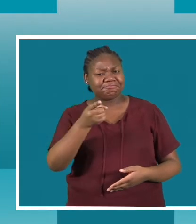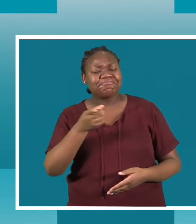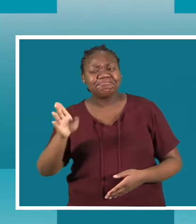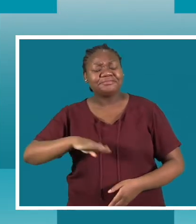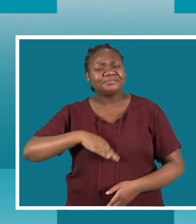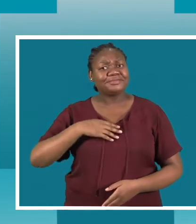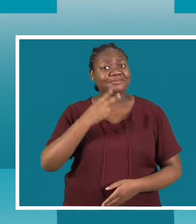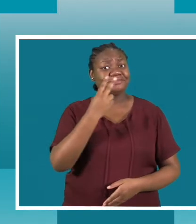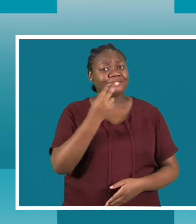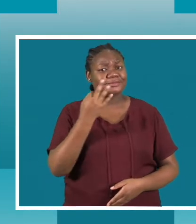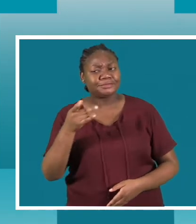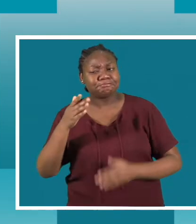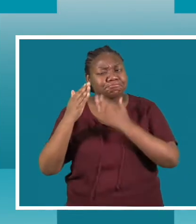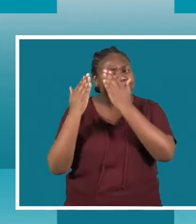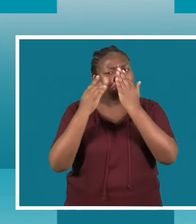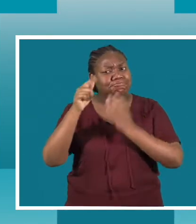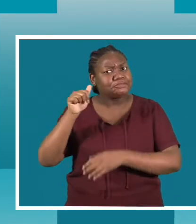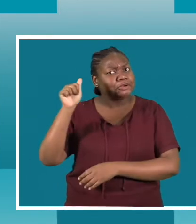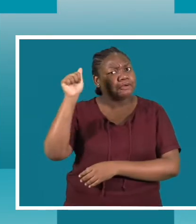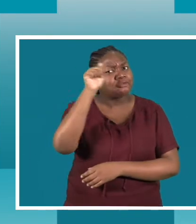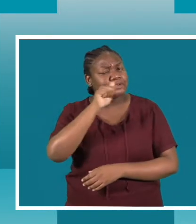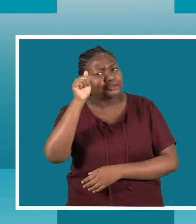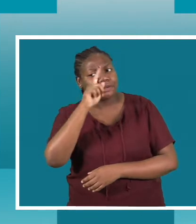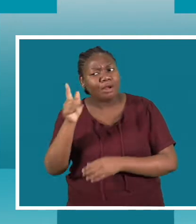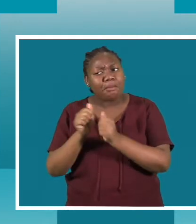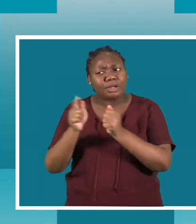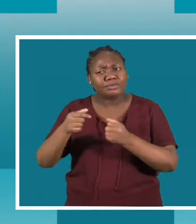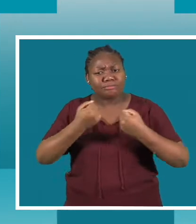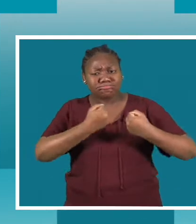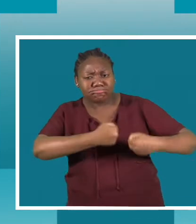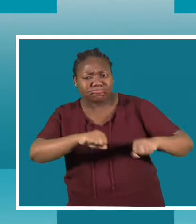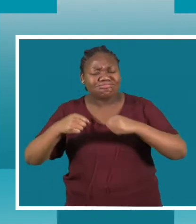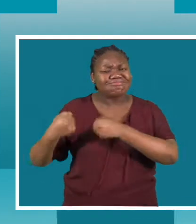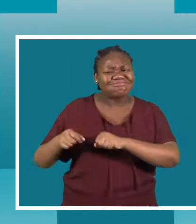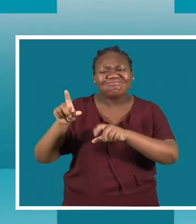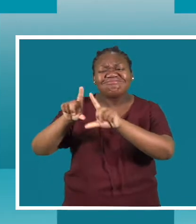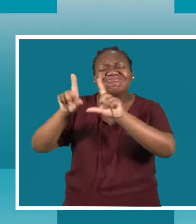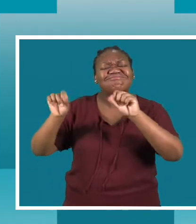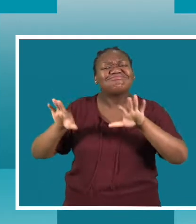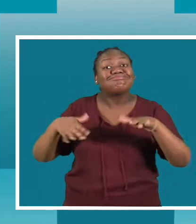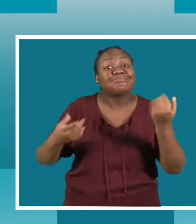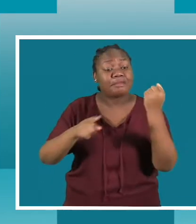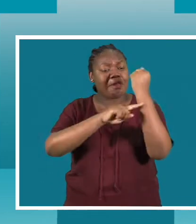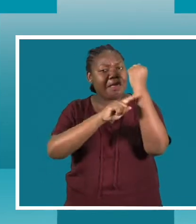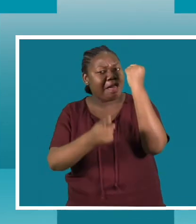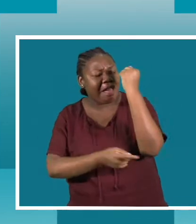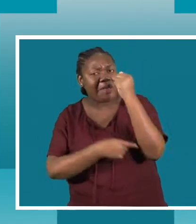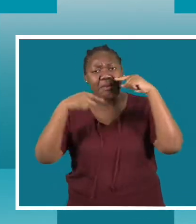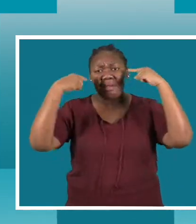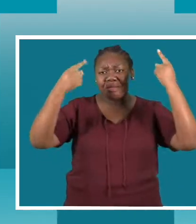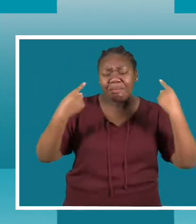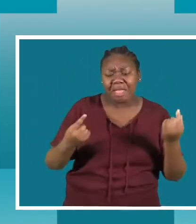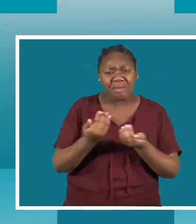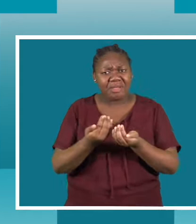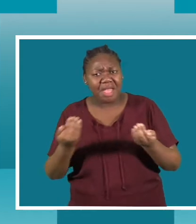Tem 23 anos de idade, é ativista e estudante universitário. Entrou para o ativismo sensibilizado pelo elevado